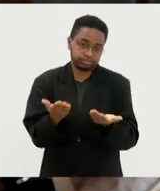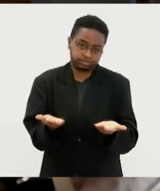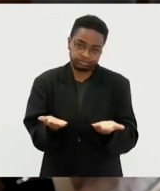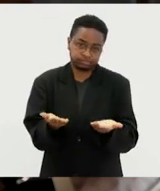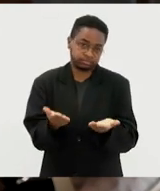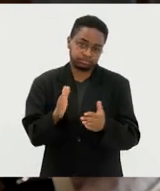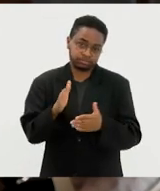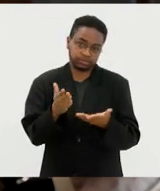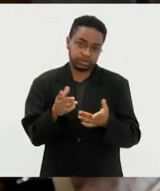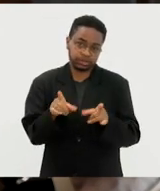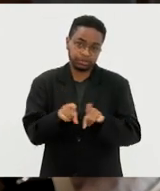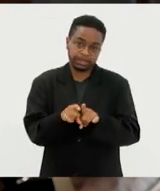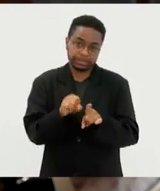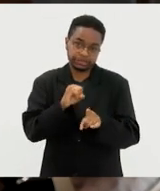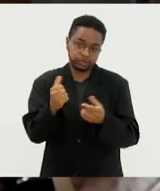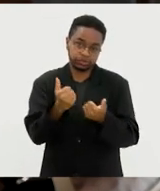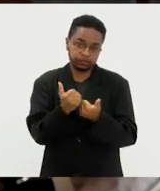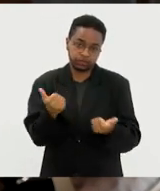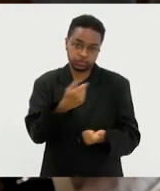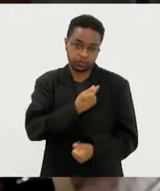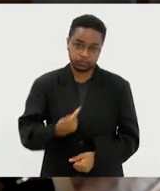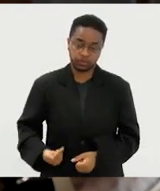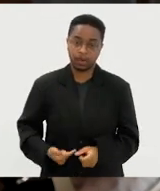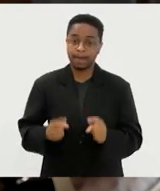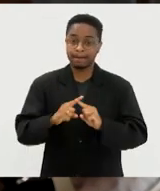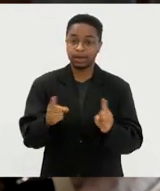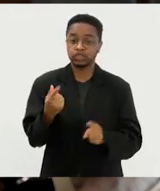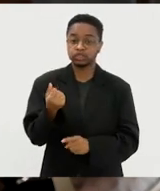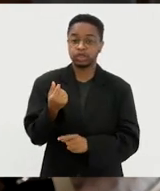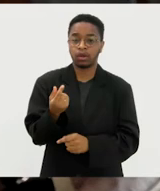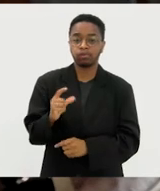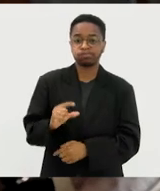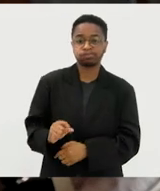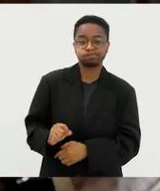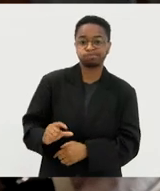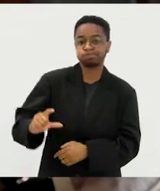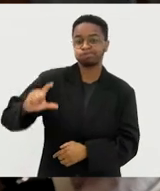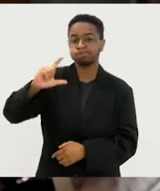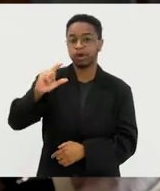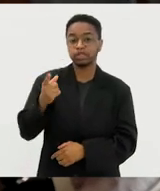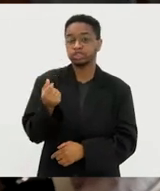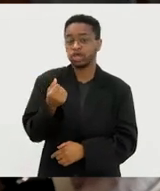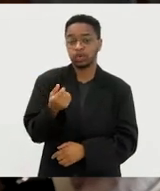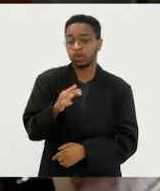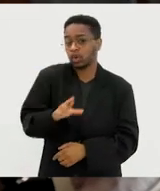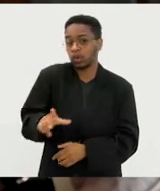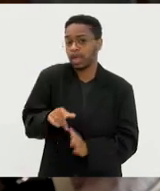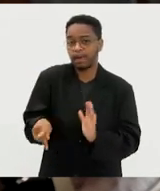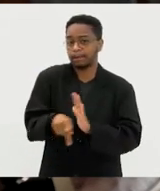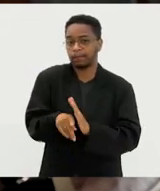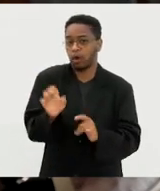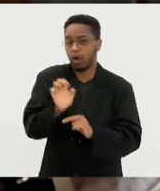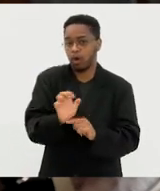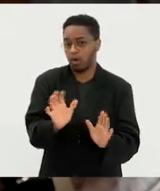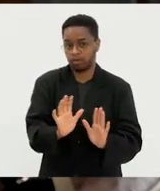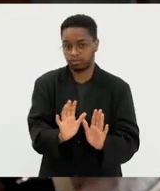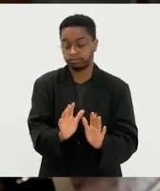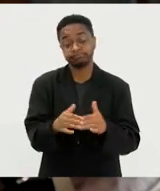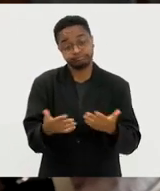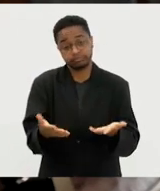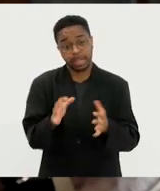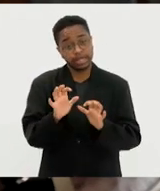vice-governador. Aí o caixa fica gordo de dinheiro que não é dele, não é do Tesouro. Essa